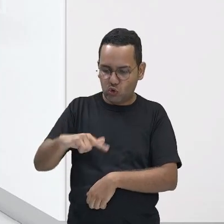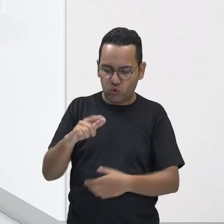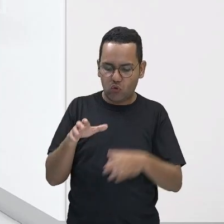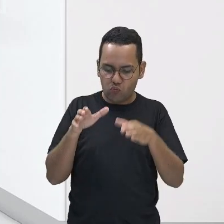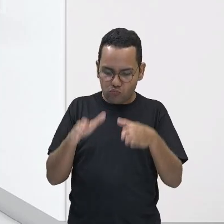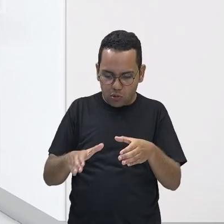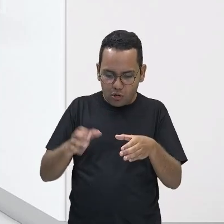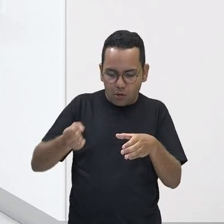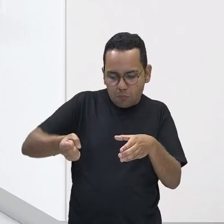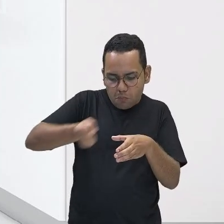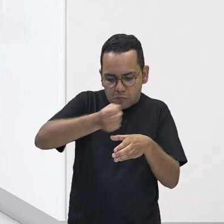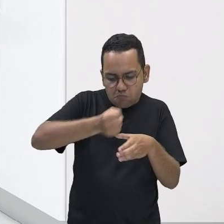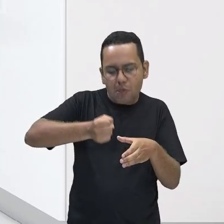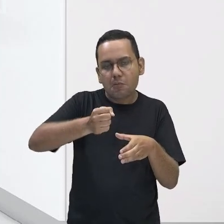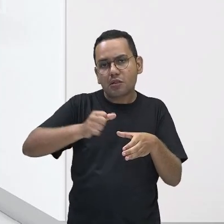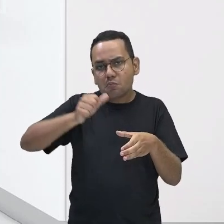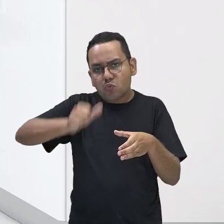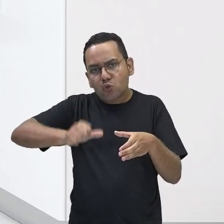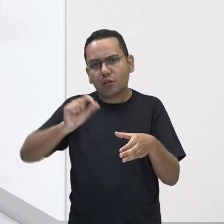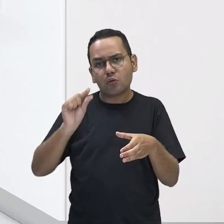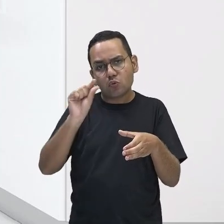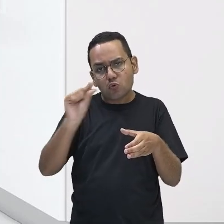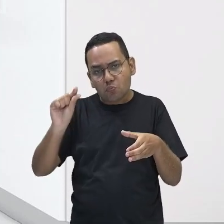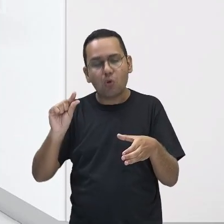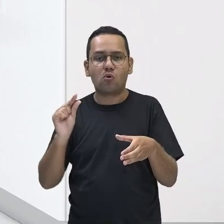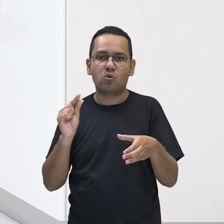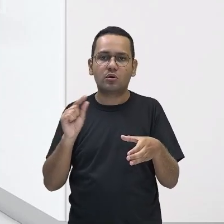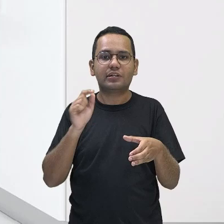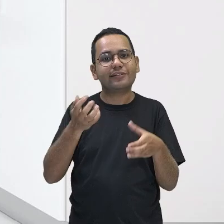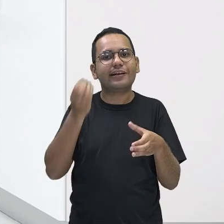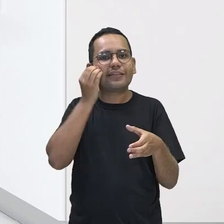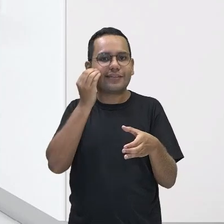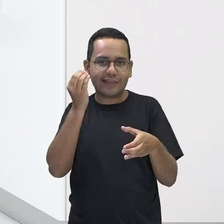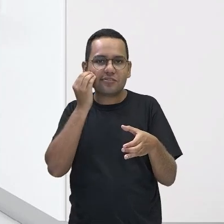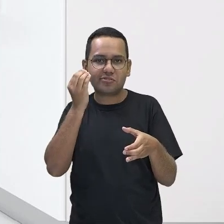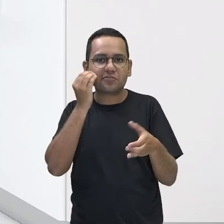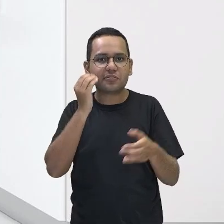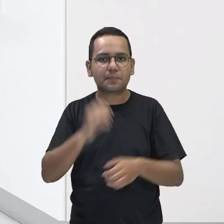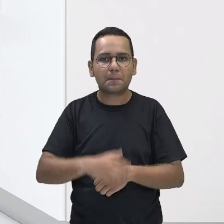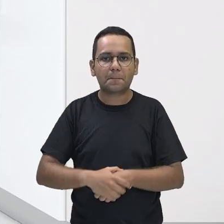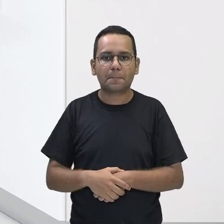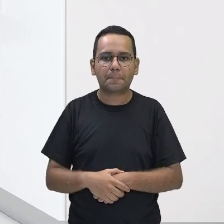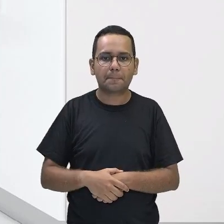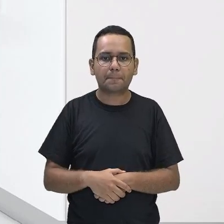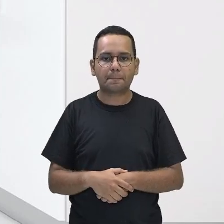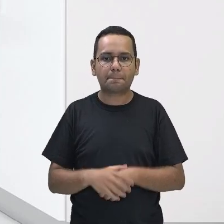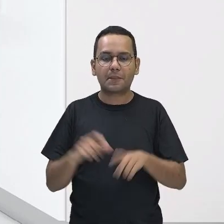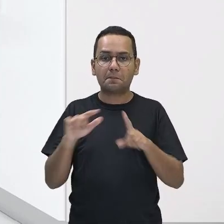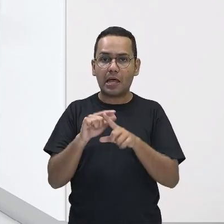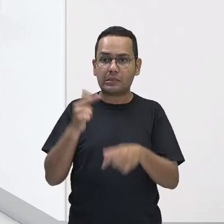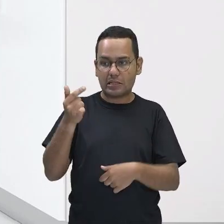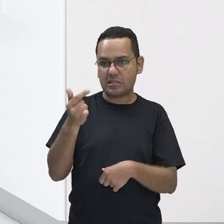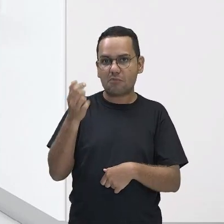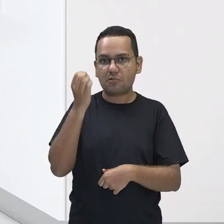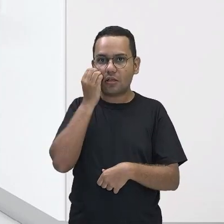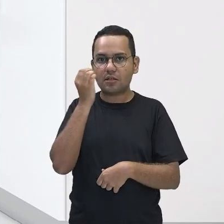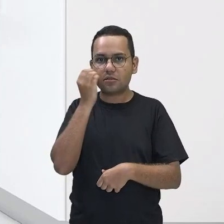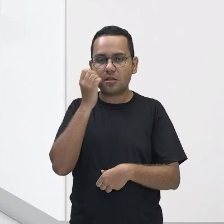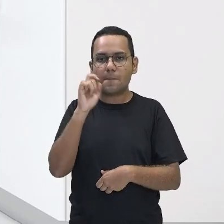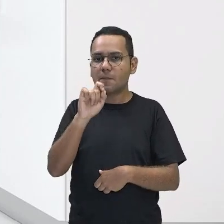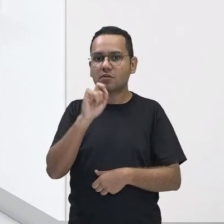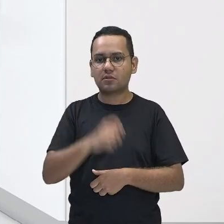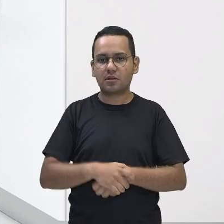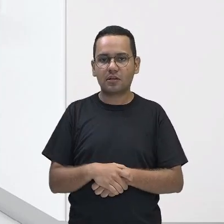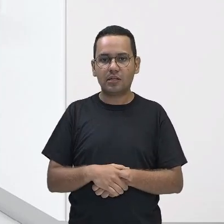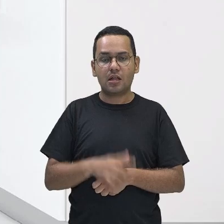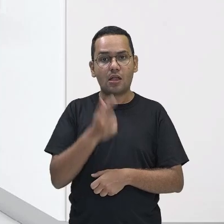quantidade daqueles ingredientes. Isso é a experimentação. Nessa segunda tentativa, você já teve um